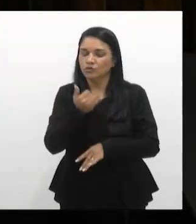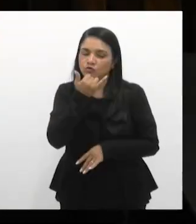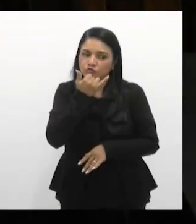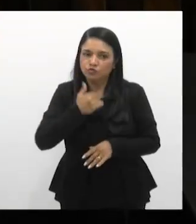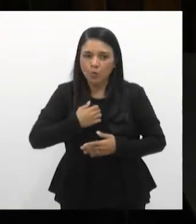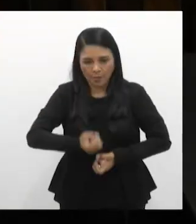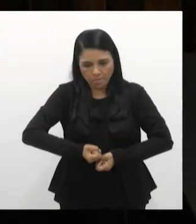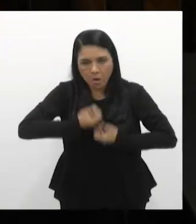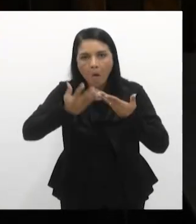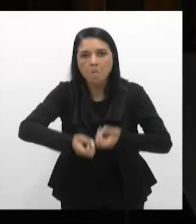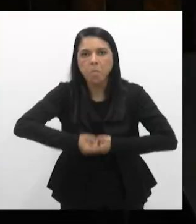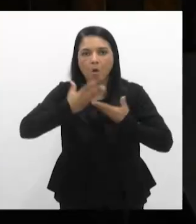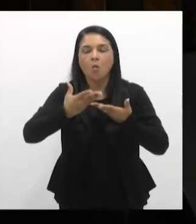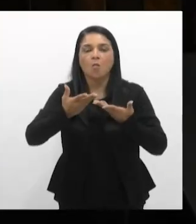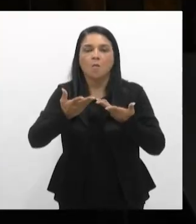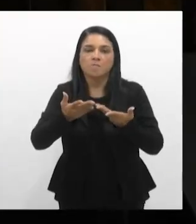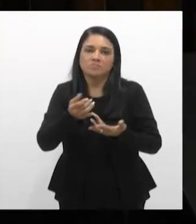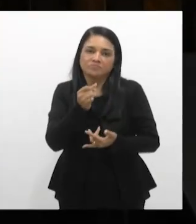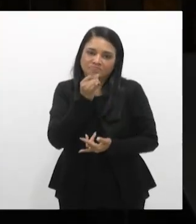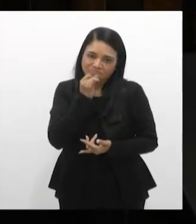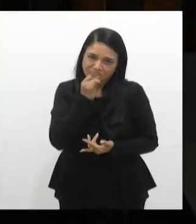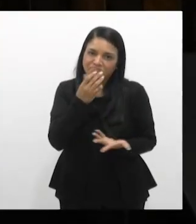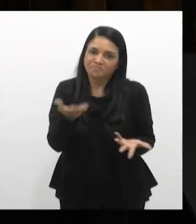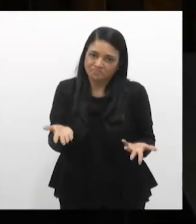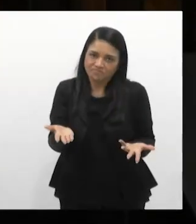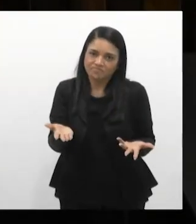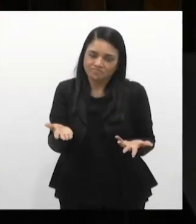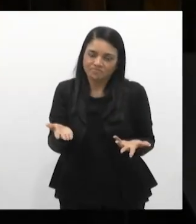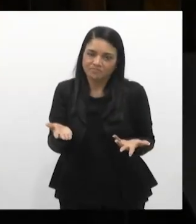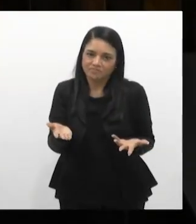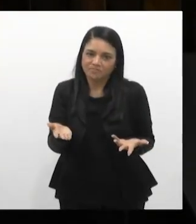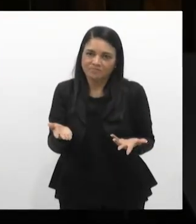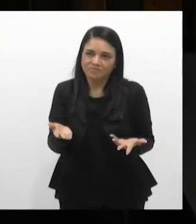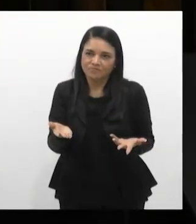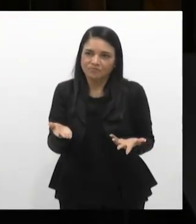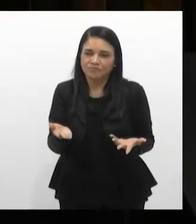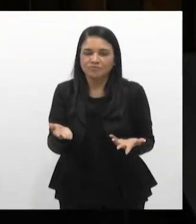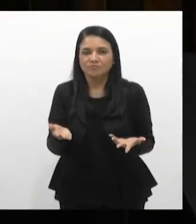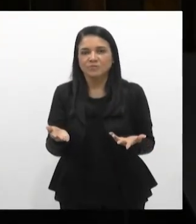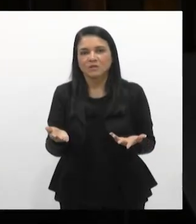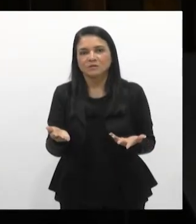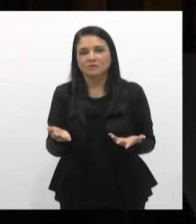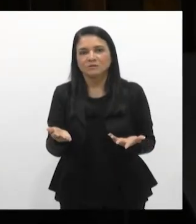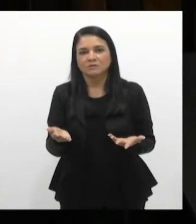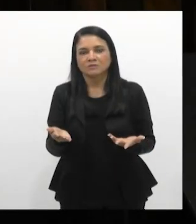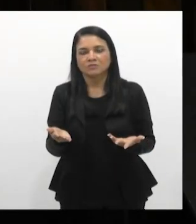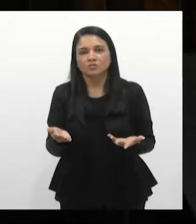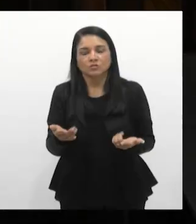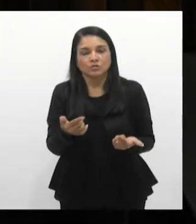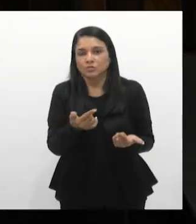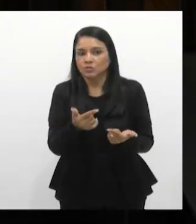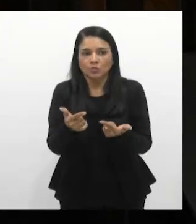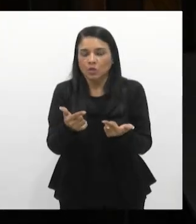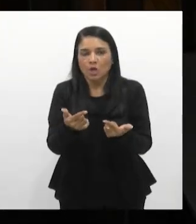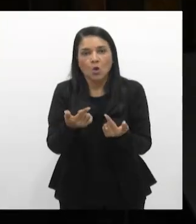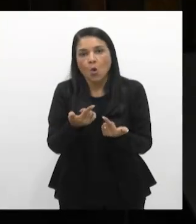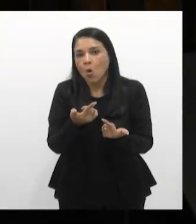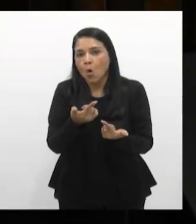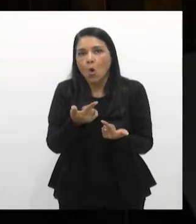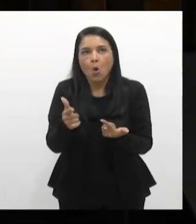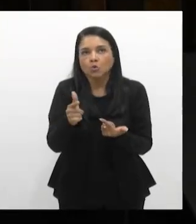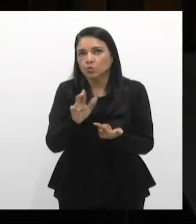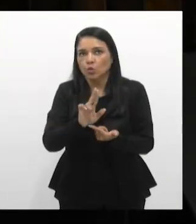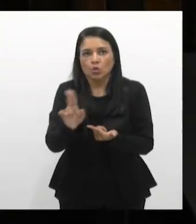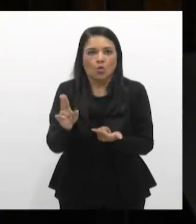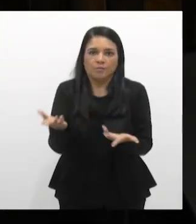presidente, mas infelizmente não tem outro nome a se dar